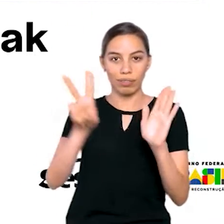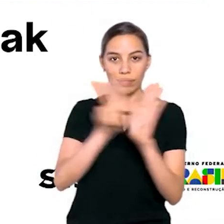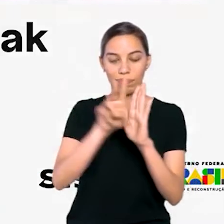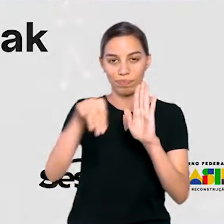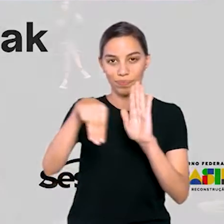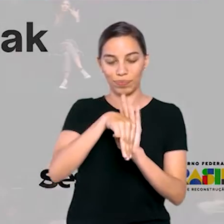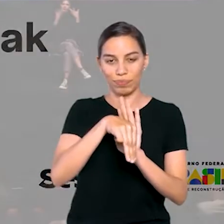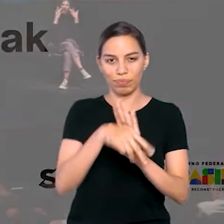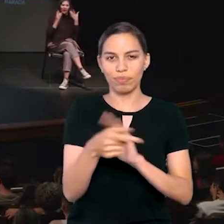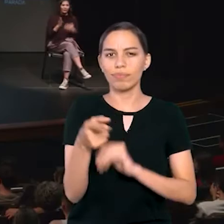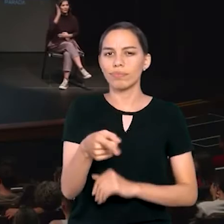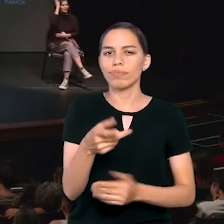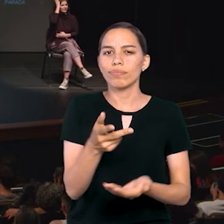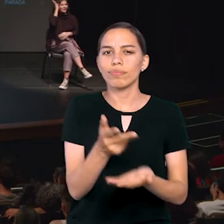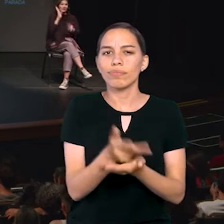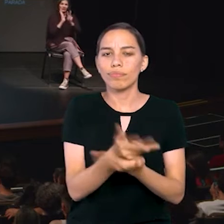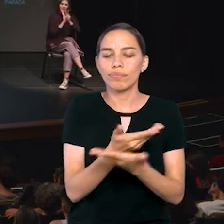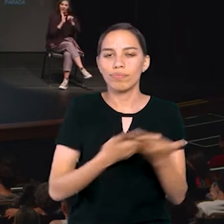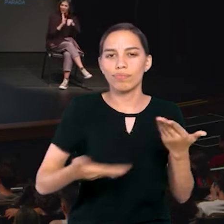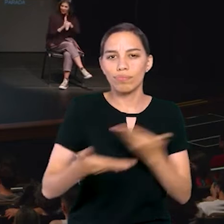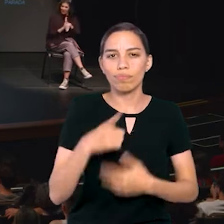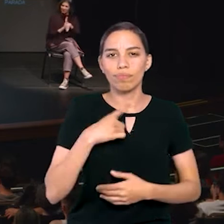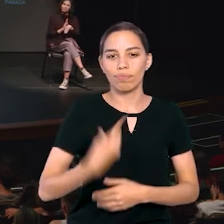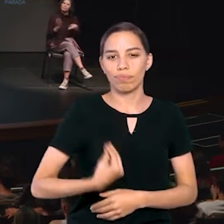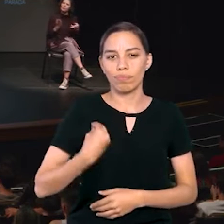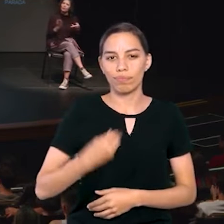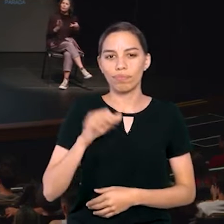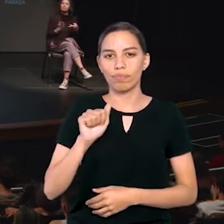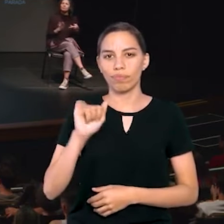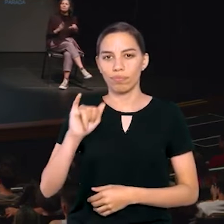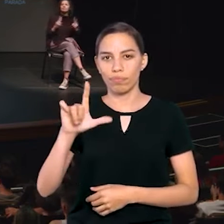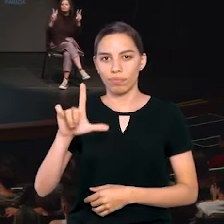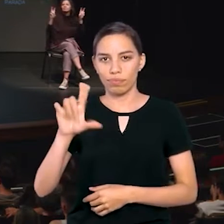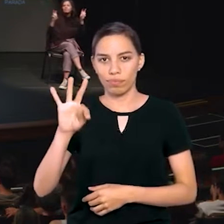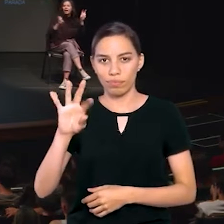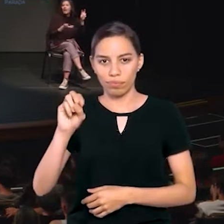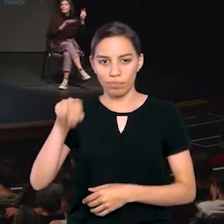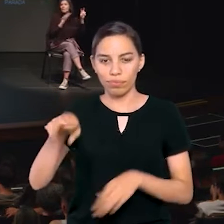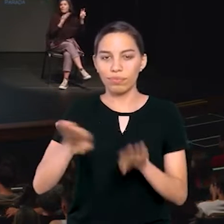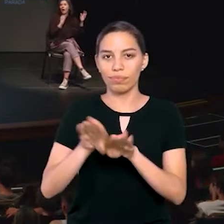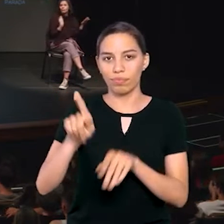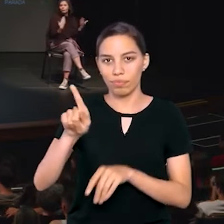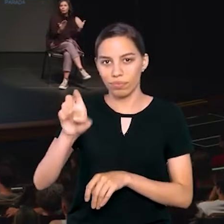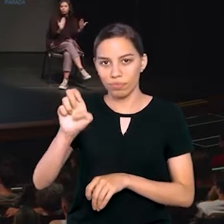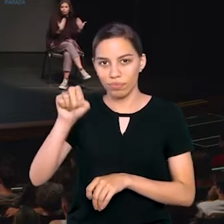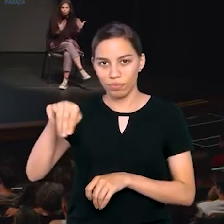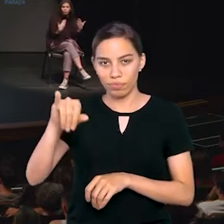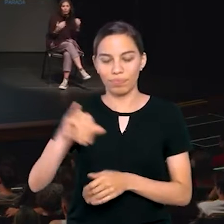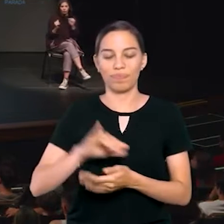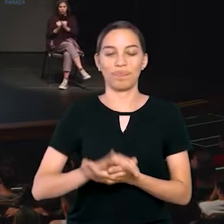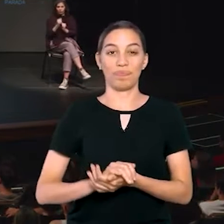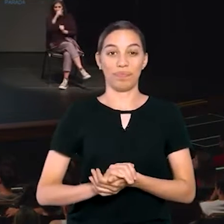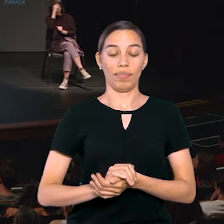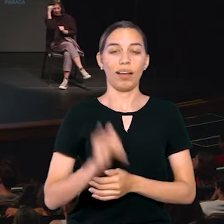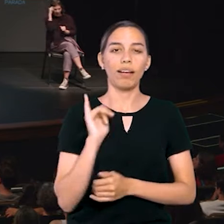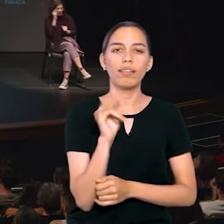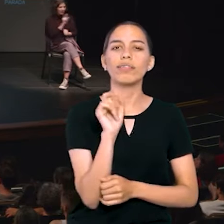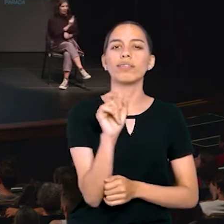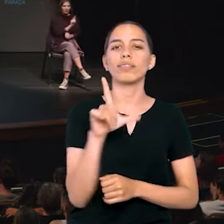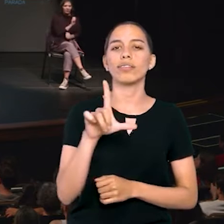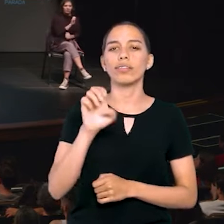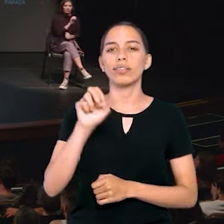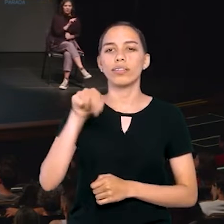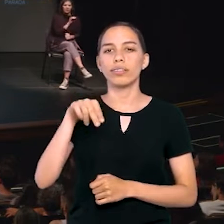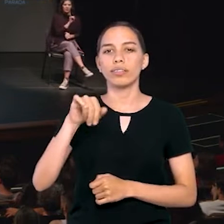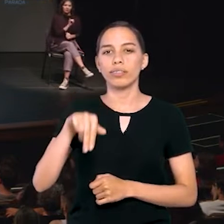Mariana, para esta edição do Sempre um Papo, com as participações de Ailton Krenak e Geni Nunes. Informamos que